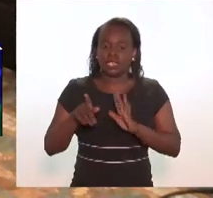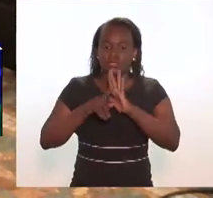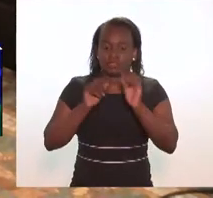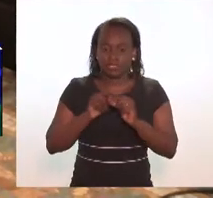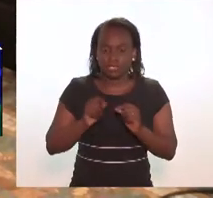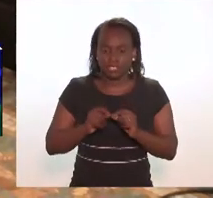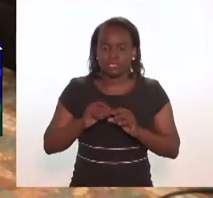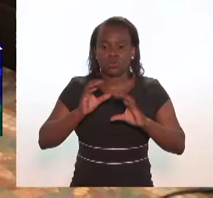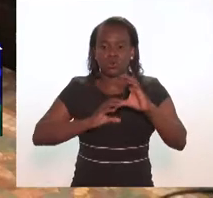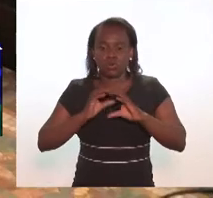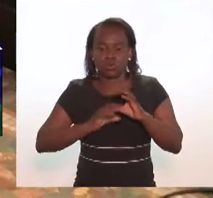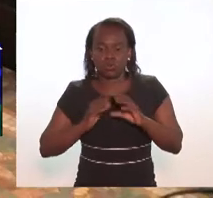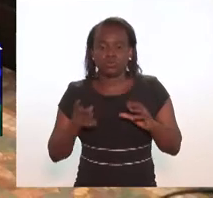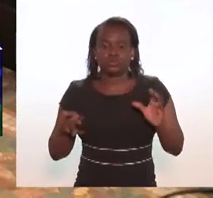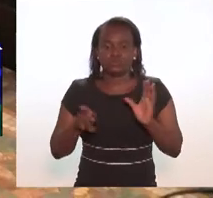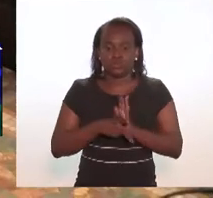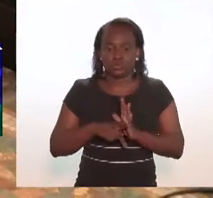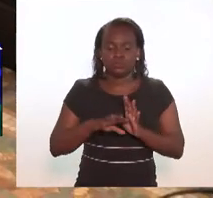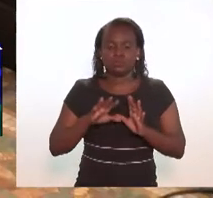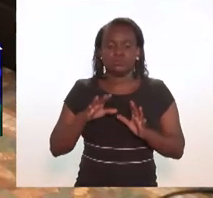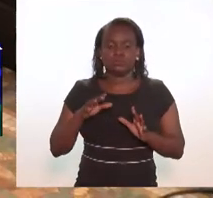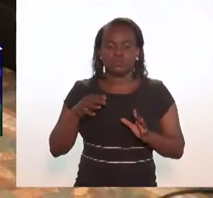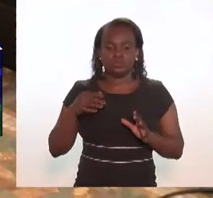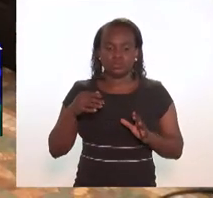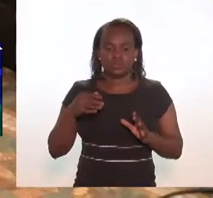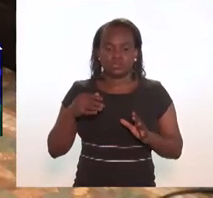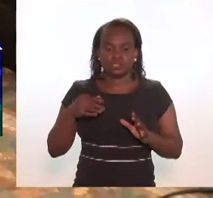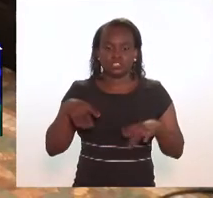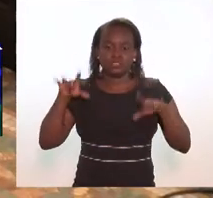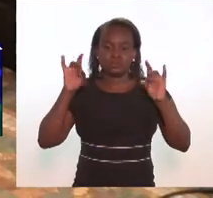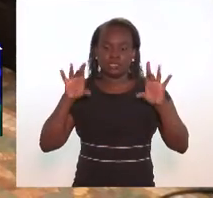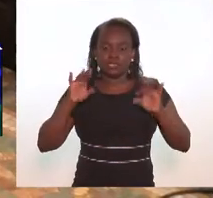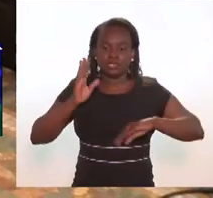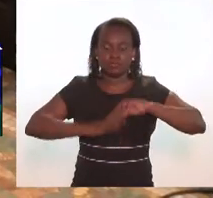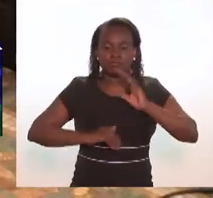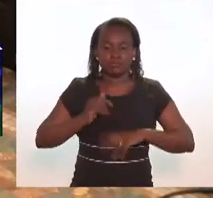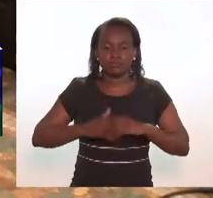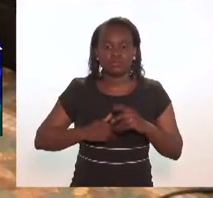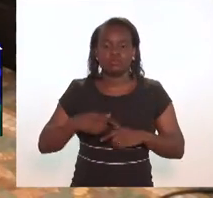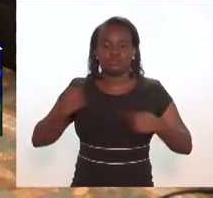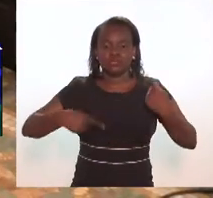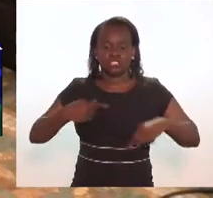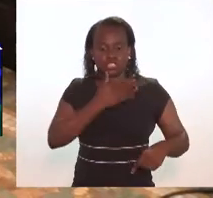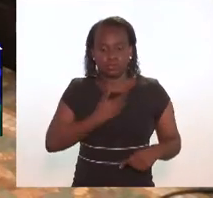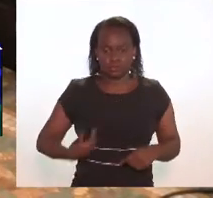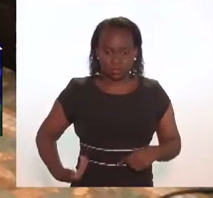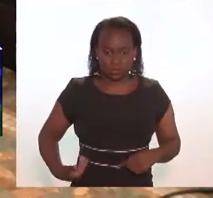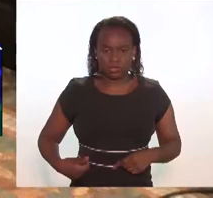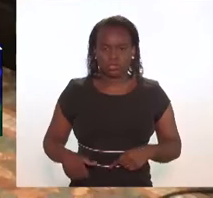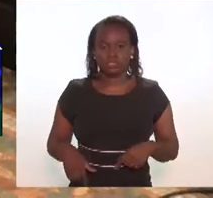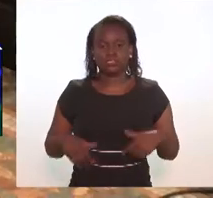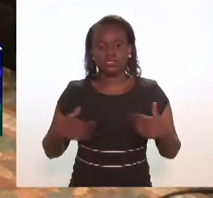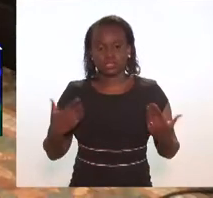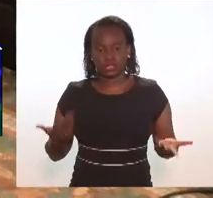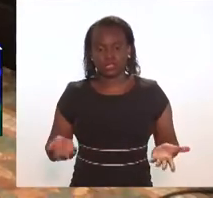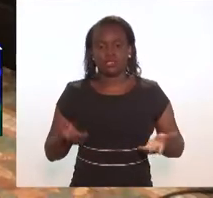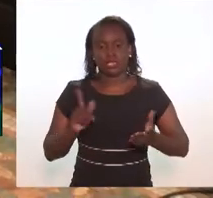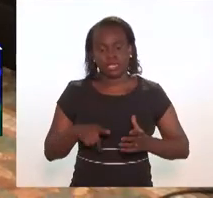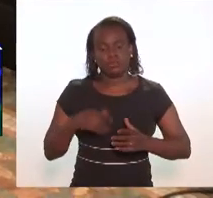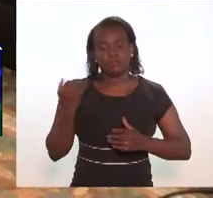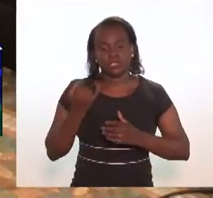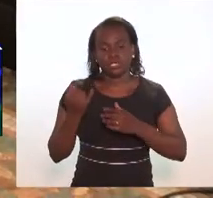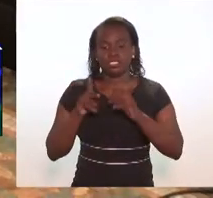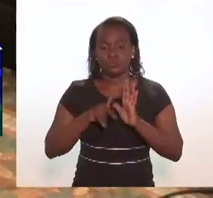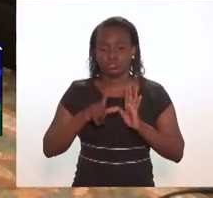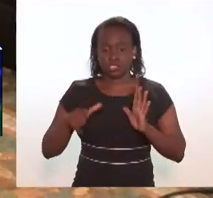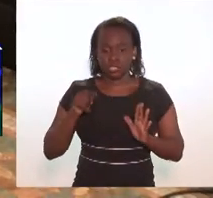realização de concurso público para o cargo de especialista em políticas públicas. Então, seria pertinente que